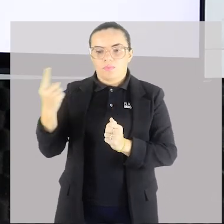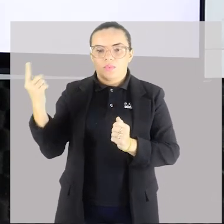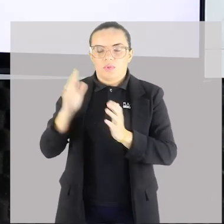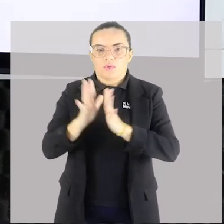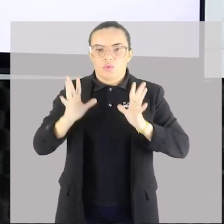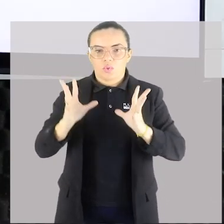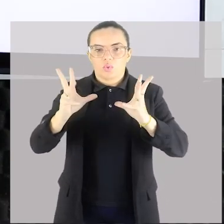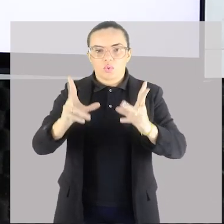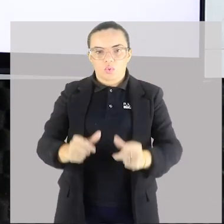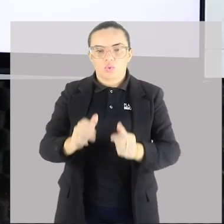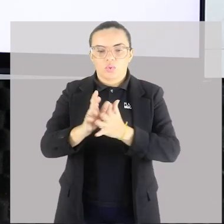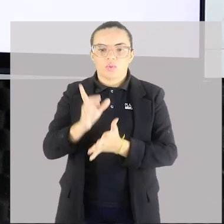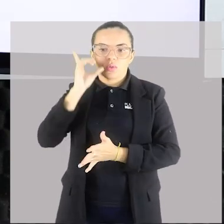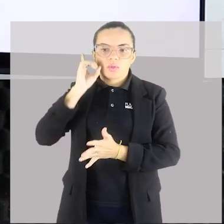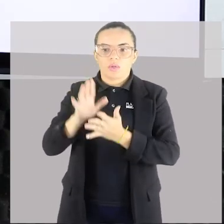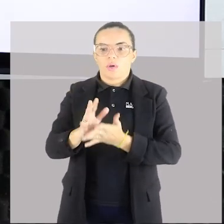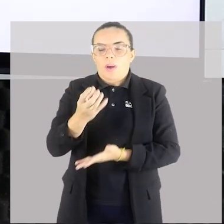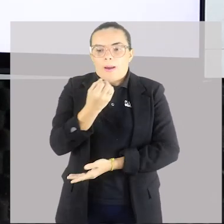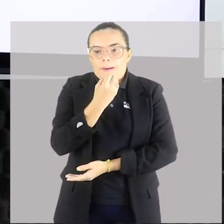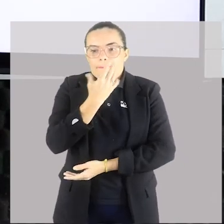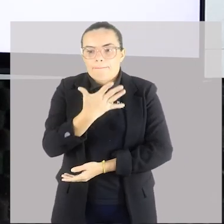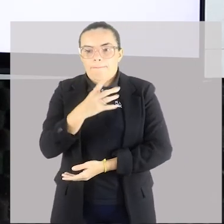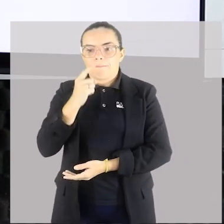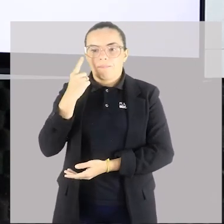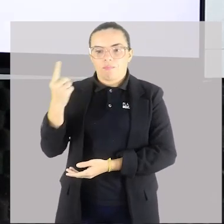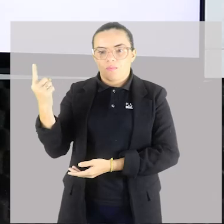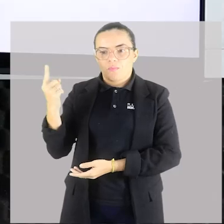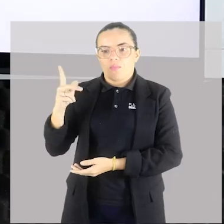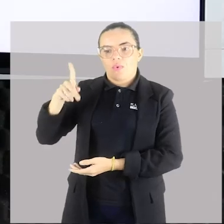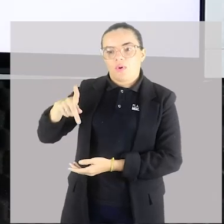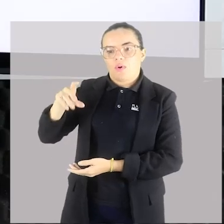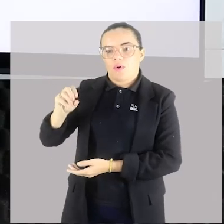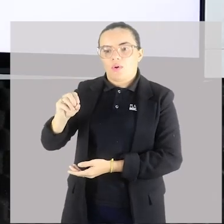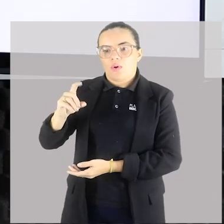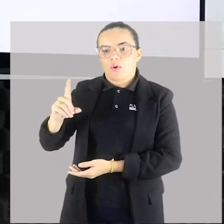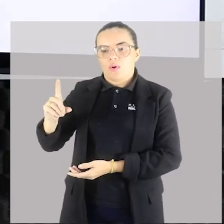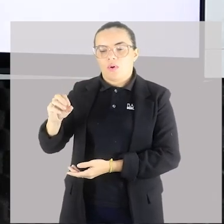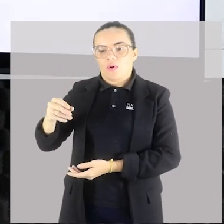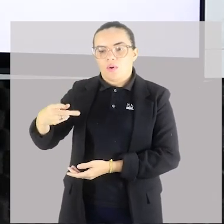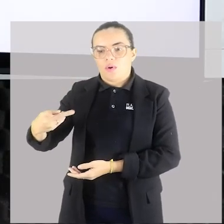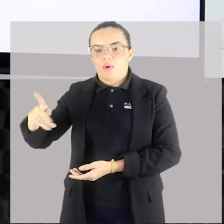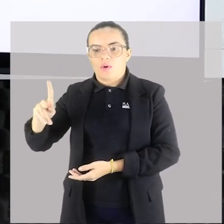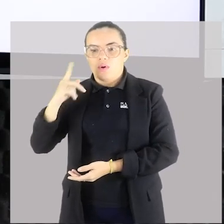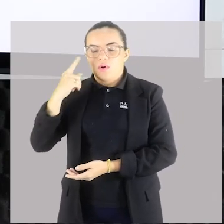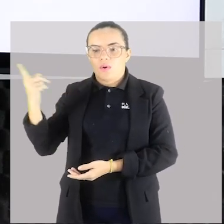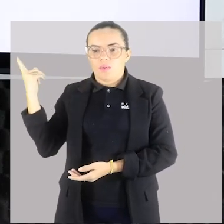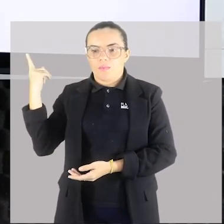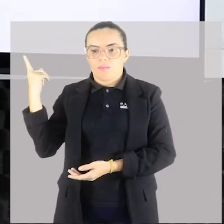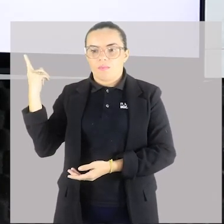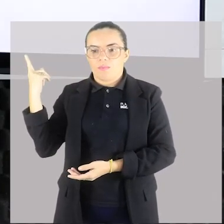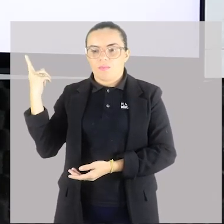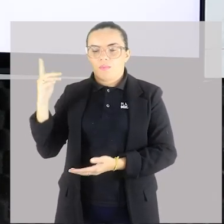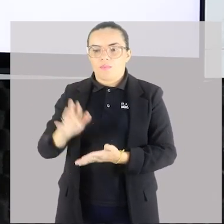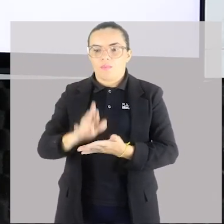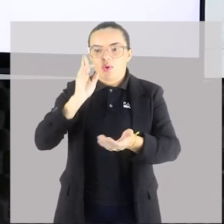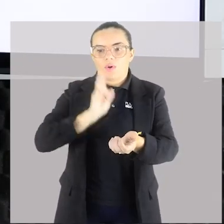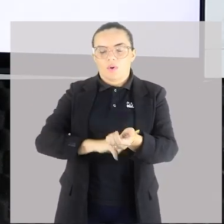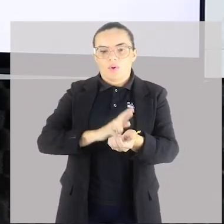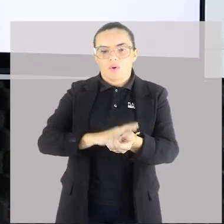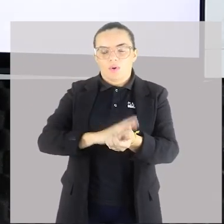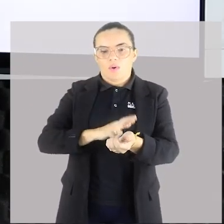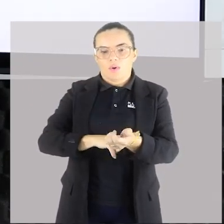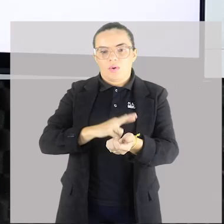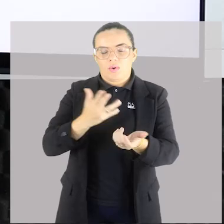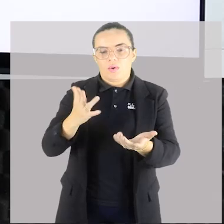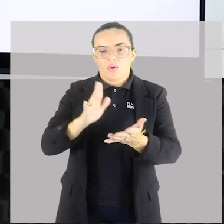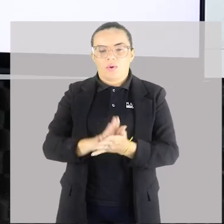todos americanos. Bom, esse aqui é o do Pollock. A obra dele chama Ritmo de Outono, e alguém diz: professor,